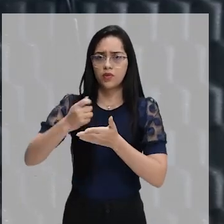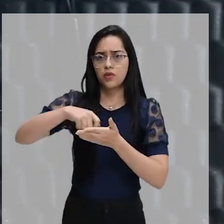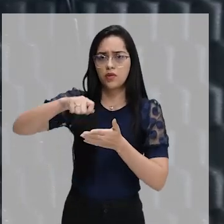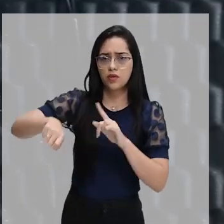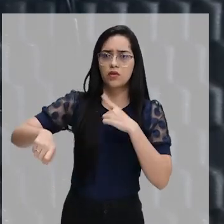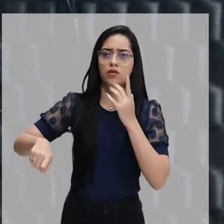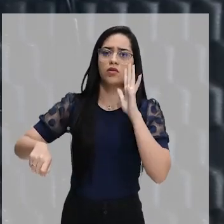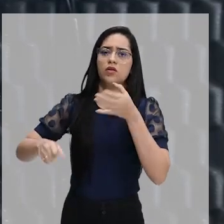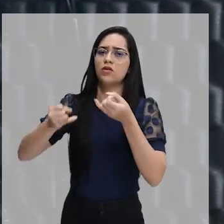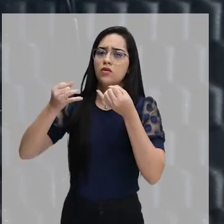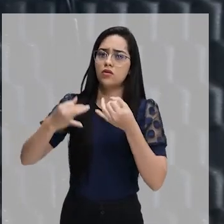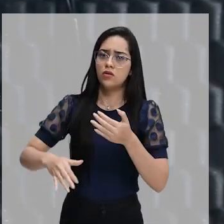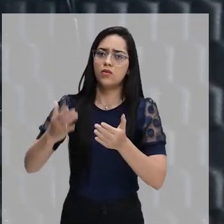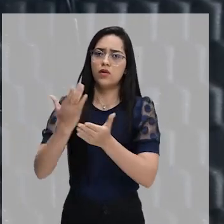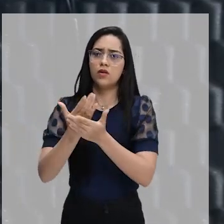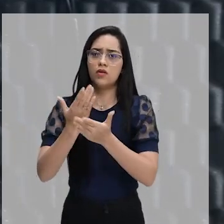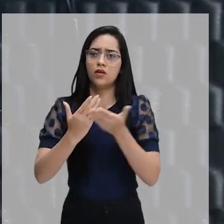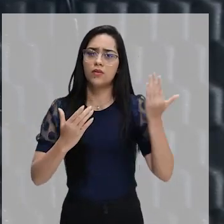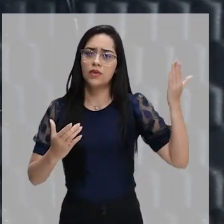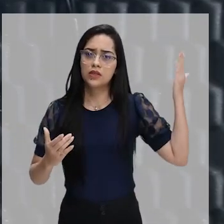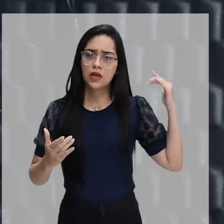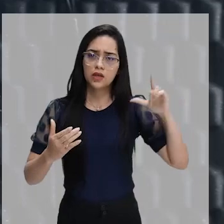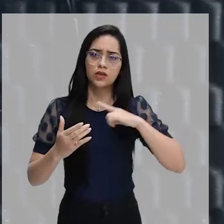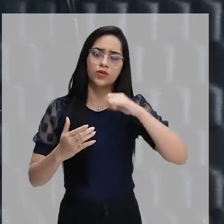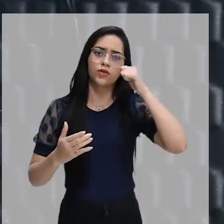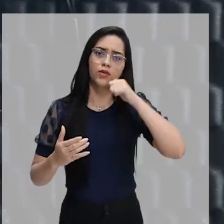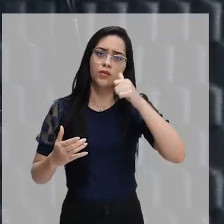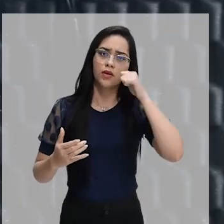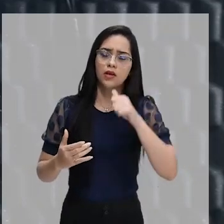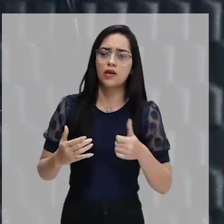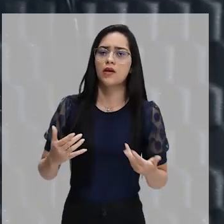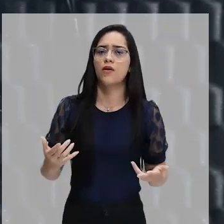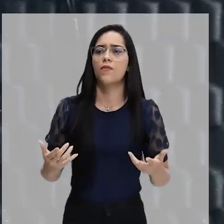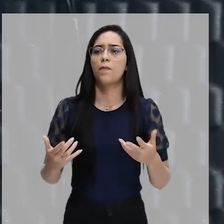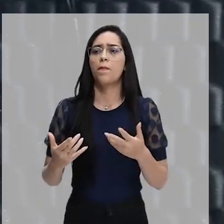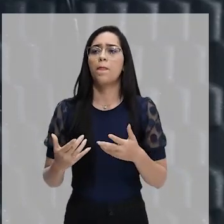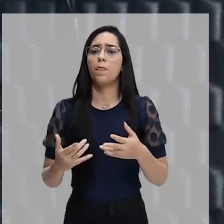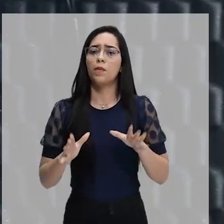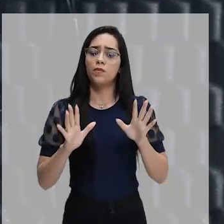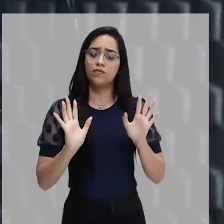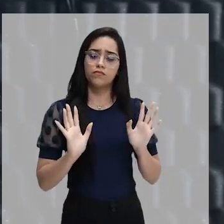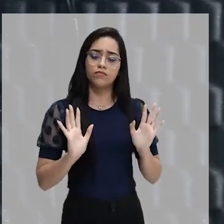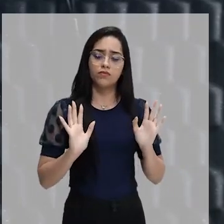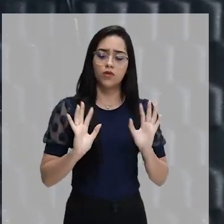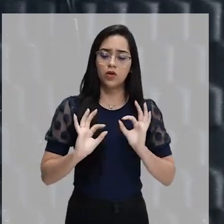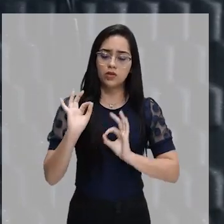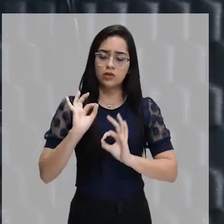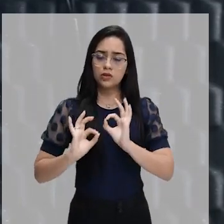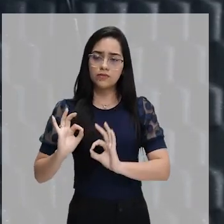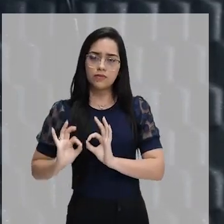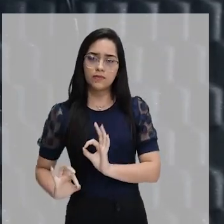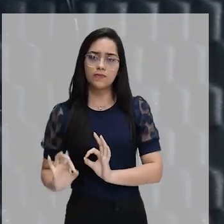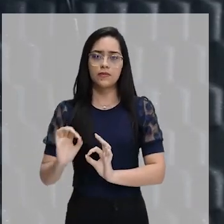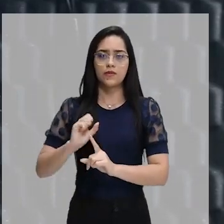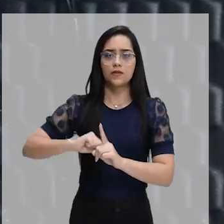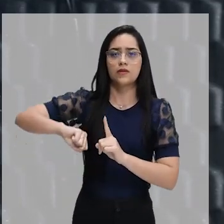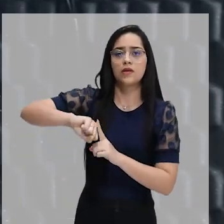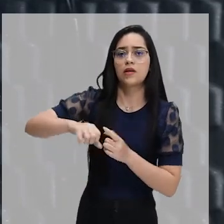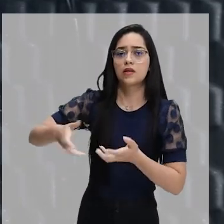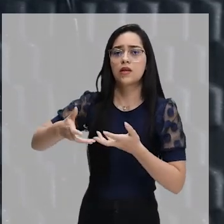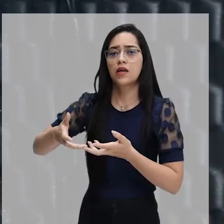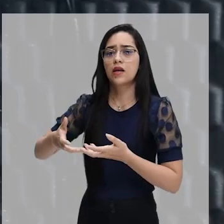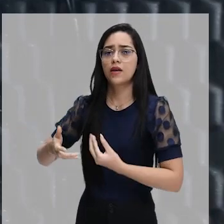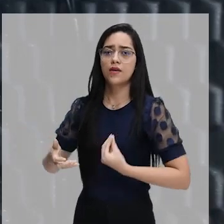nós falamos numa aula passada, de uma mulher recatada da sociedade que decide